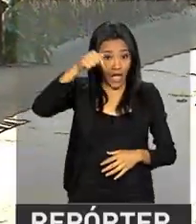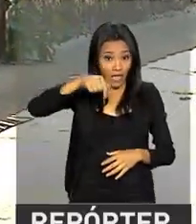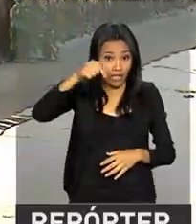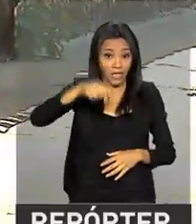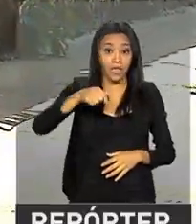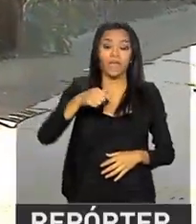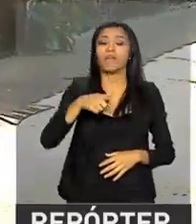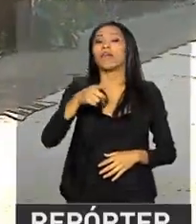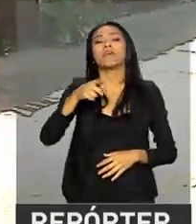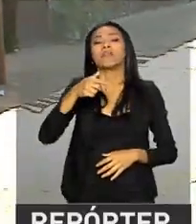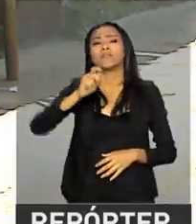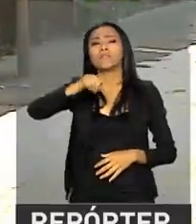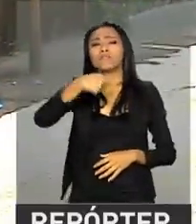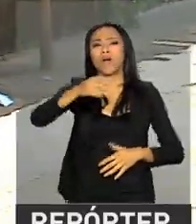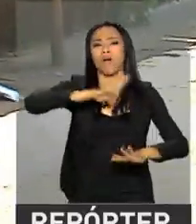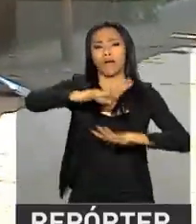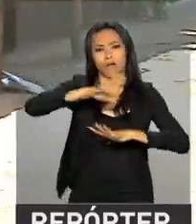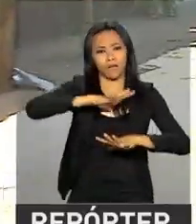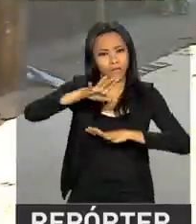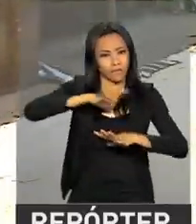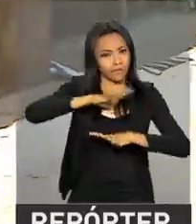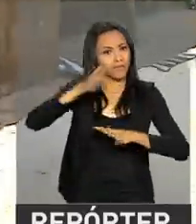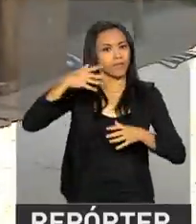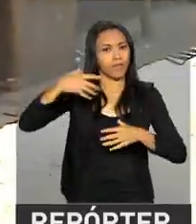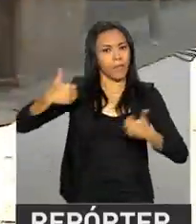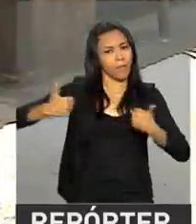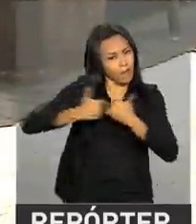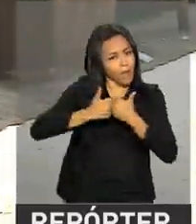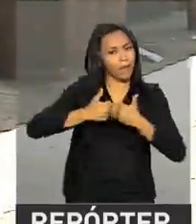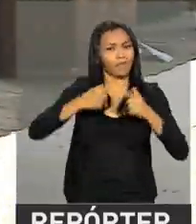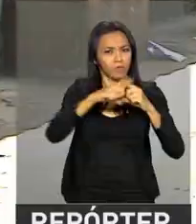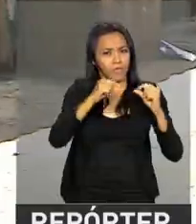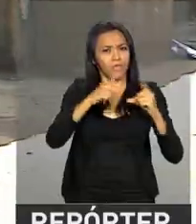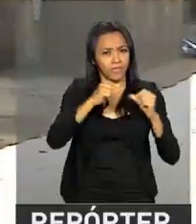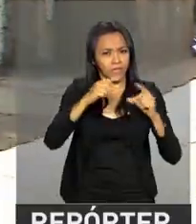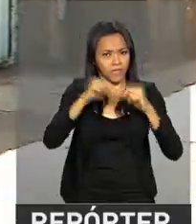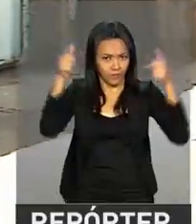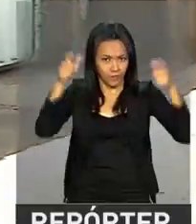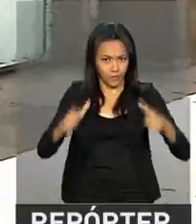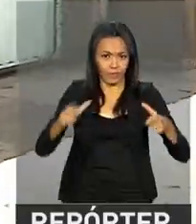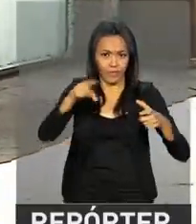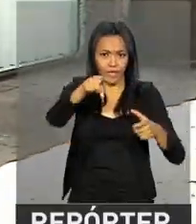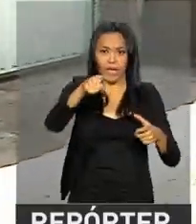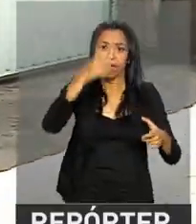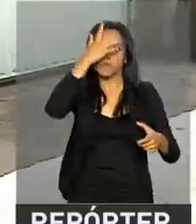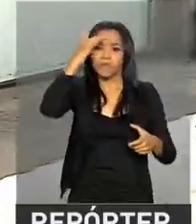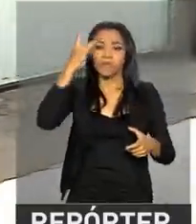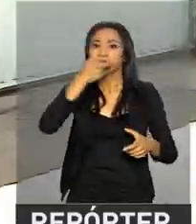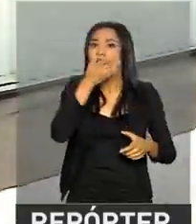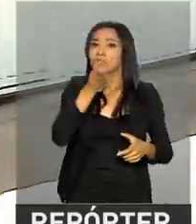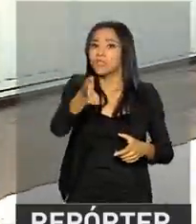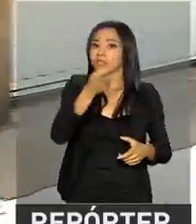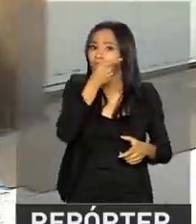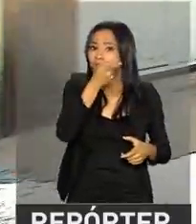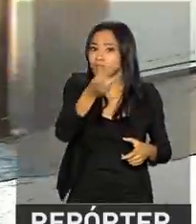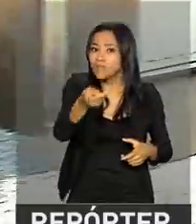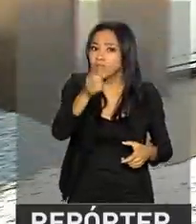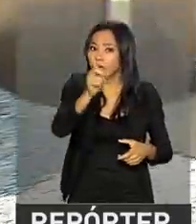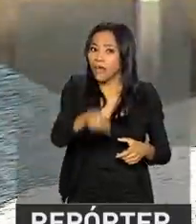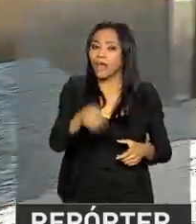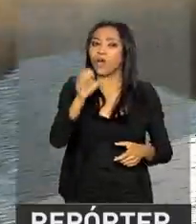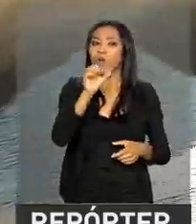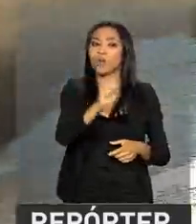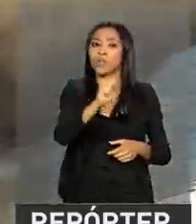Águas Lindas, por exemplo, município pequeno, perto de Brasília, a tarefa dos visitadores é atender